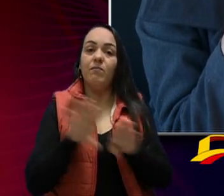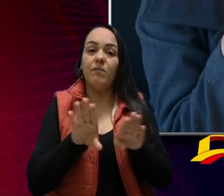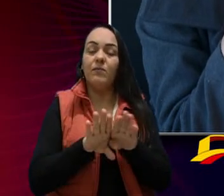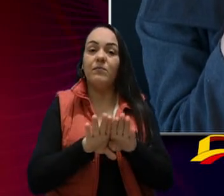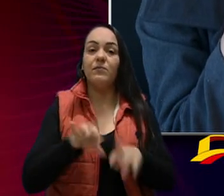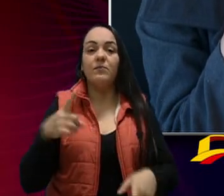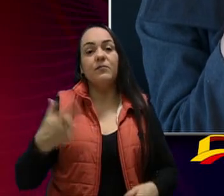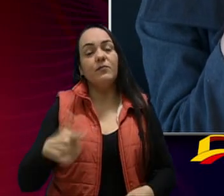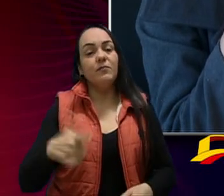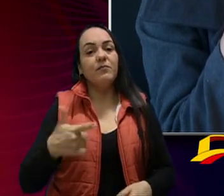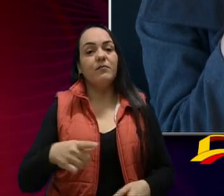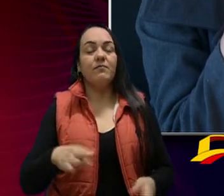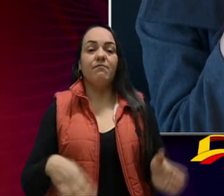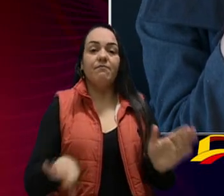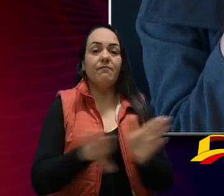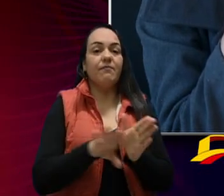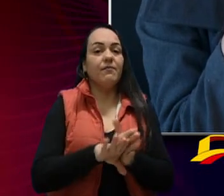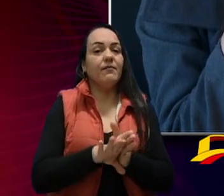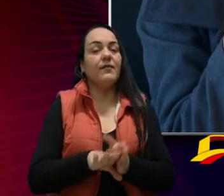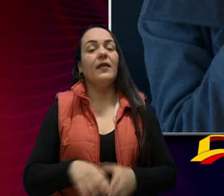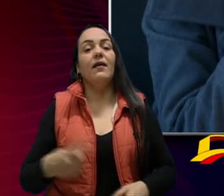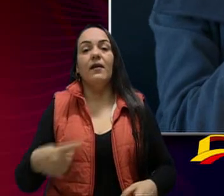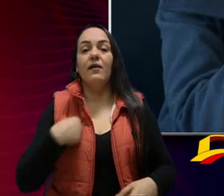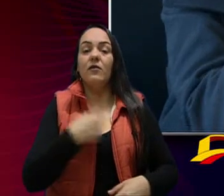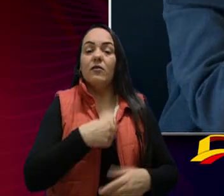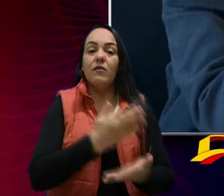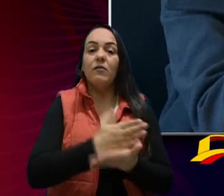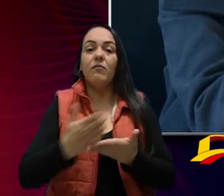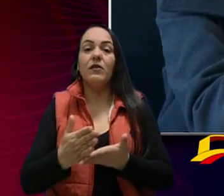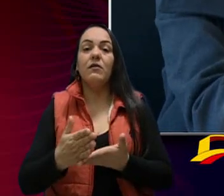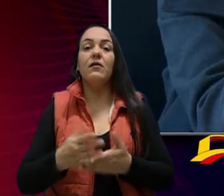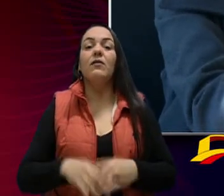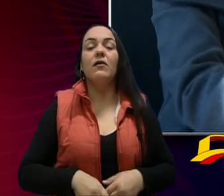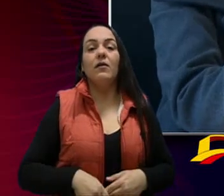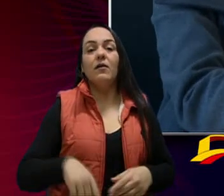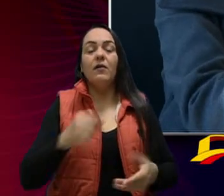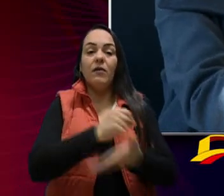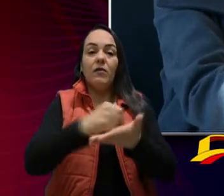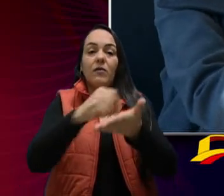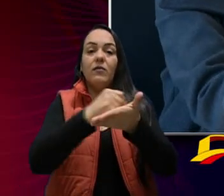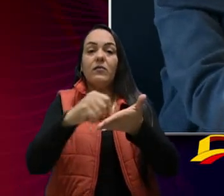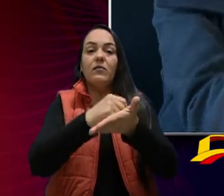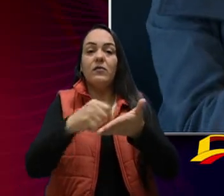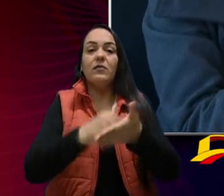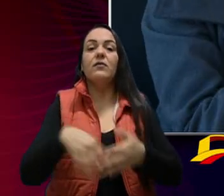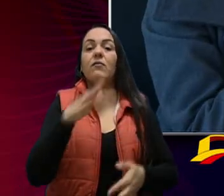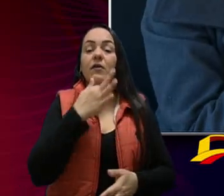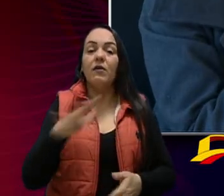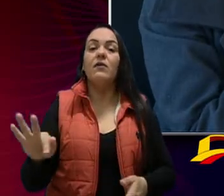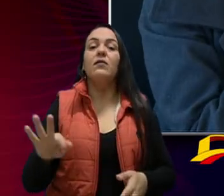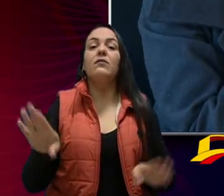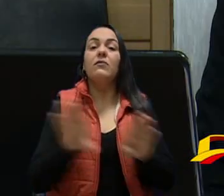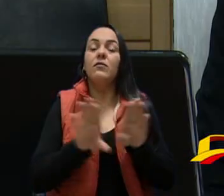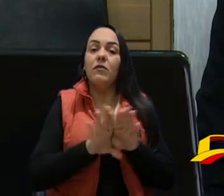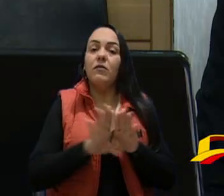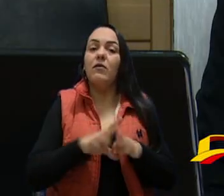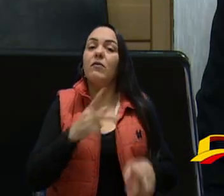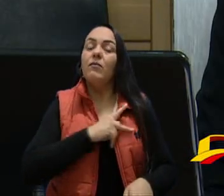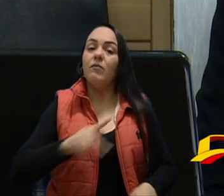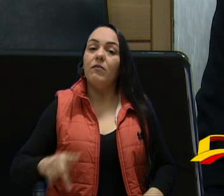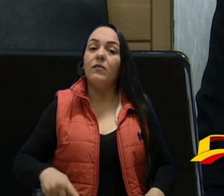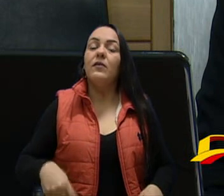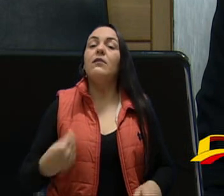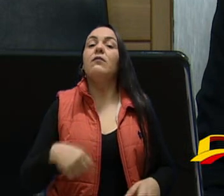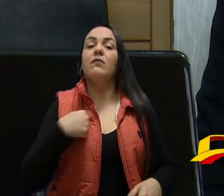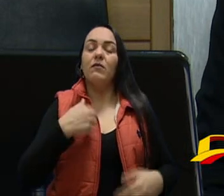quadrimestre mas já entregaram completamente nós vamos fazer o seguinte a partir de agora vamos fazer inscrições pois navegador frança eu só queria fazer então eu